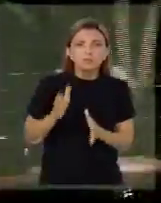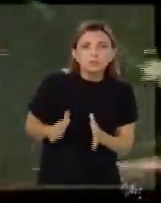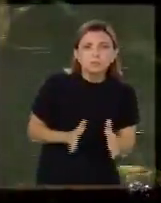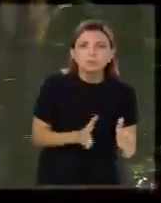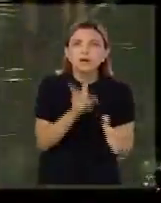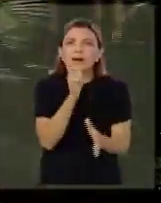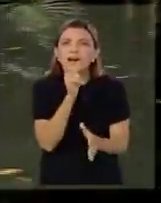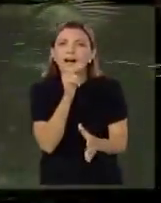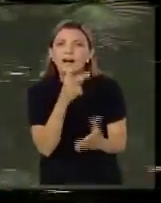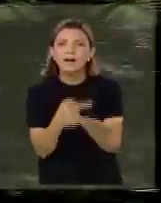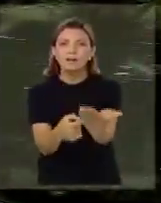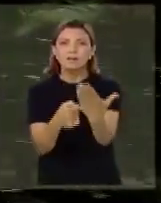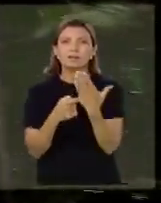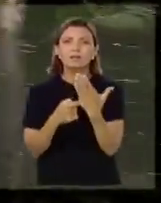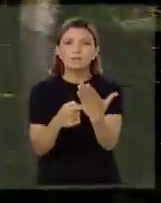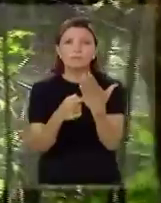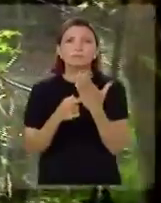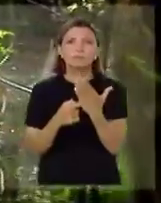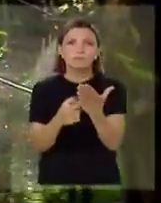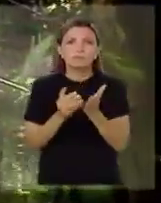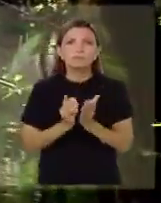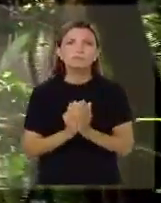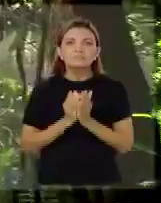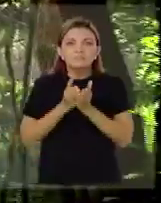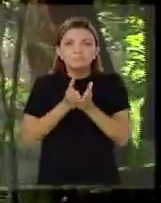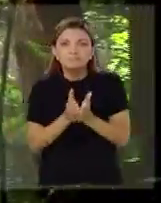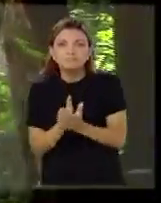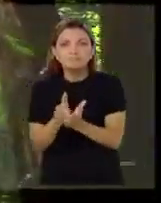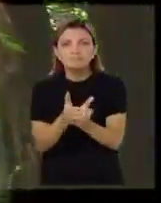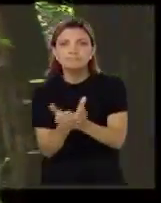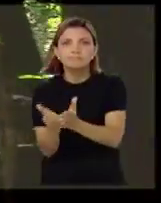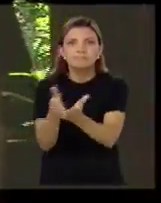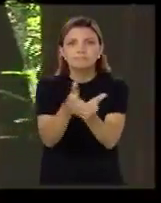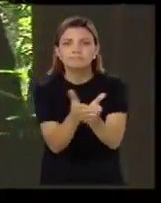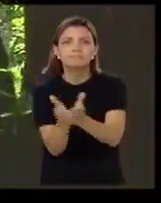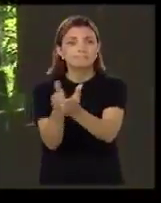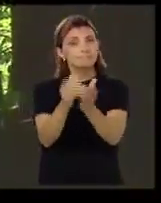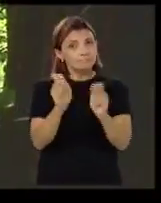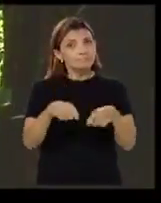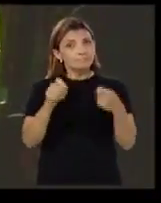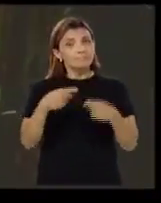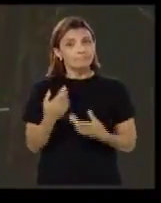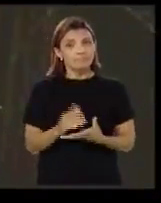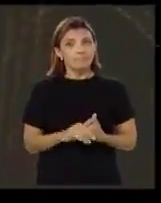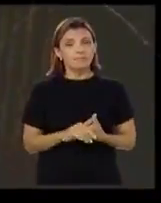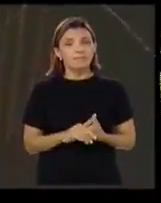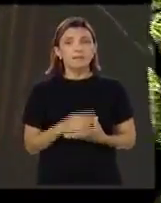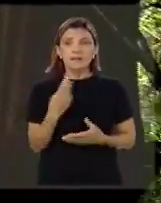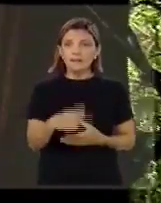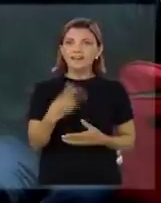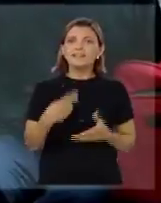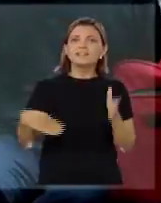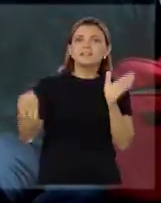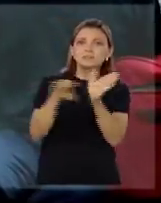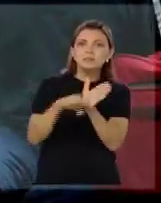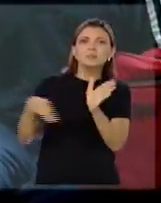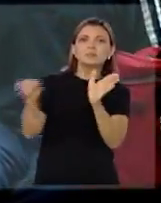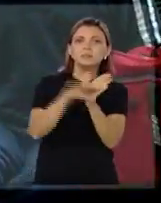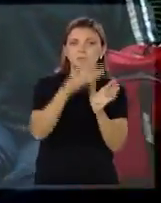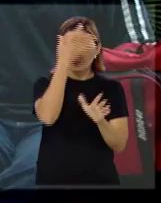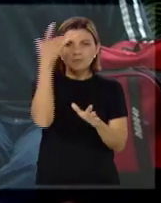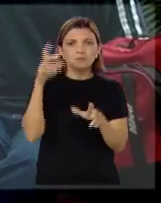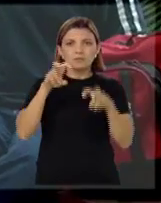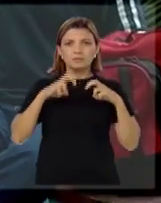mata, eles são as nossas estradas. E só dá pra vir de canoa, né? É, canoa e pequenas embarcações também. É por eles que a